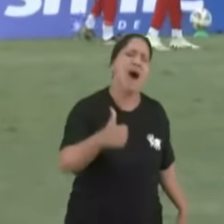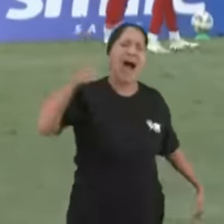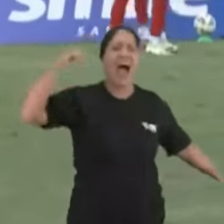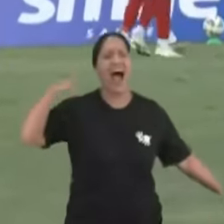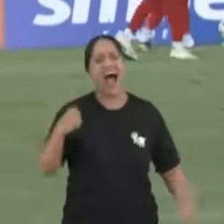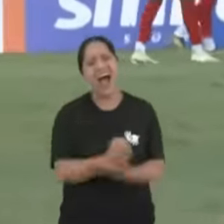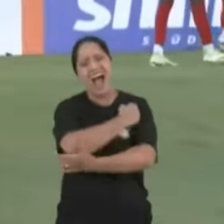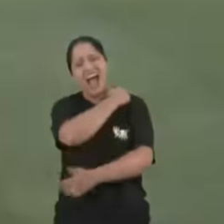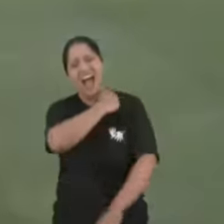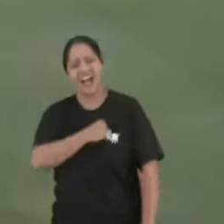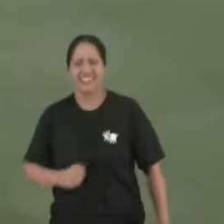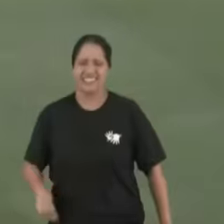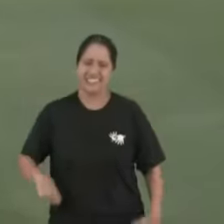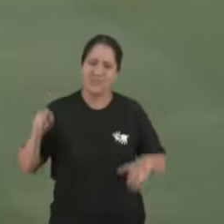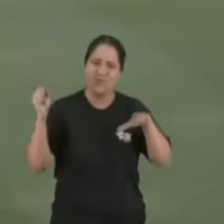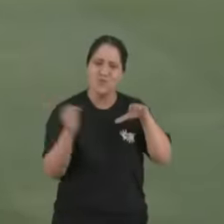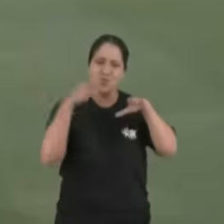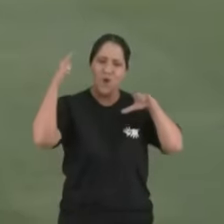do jogo.